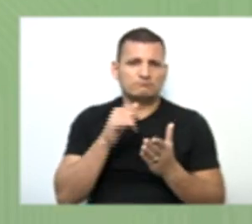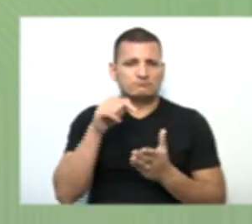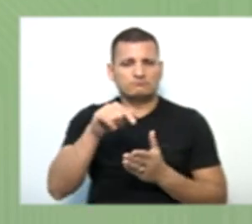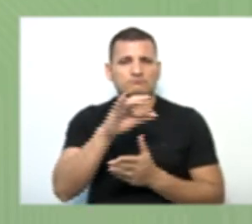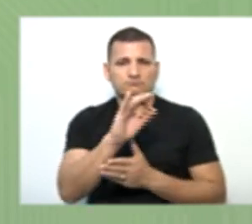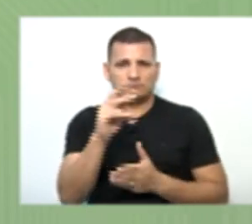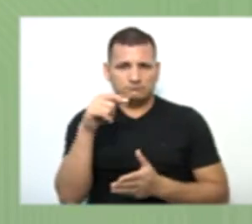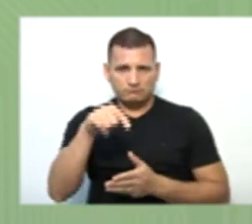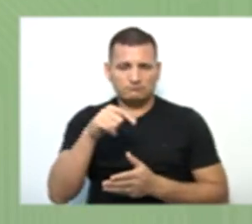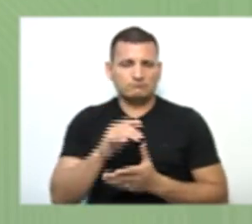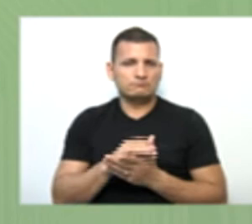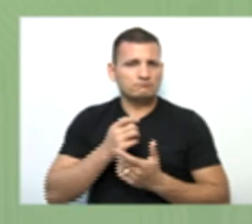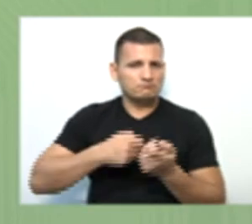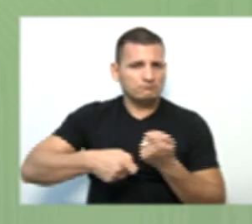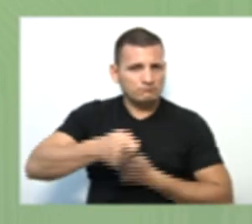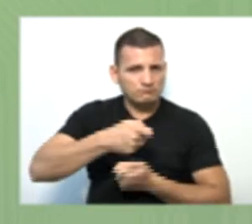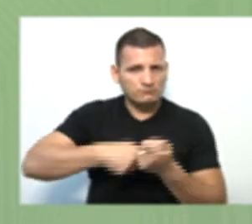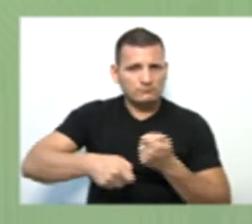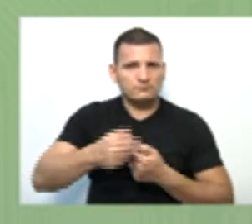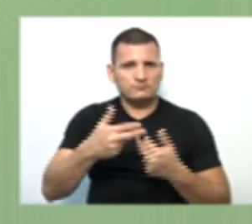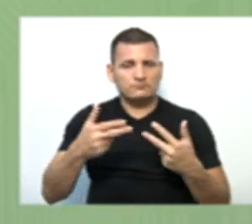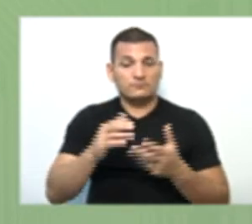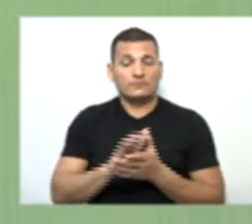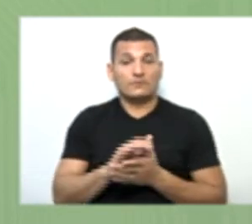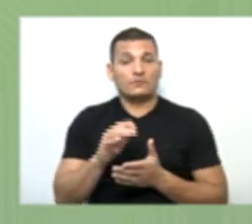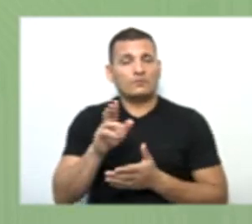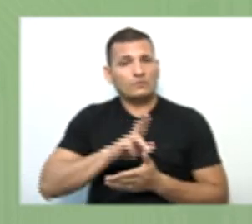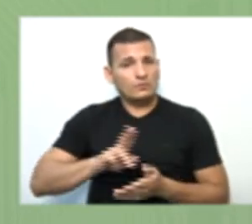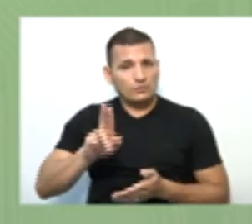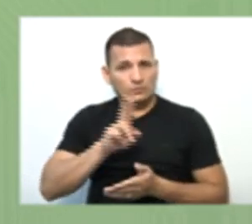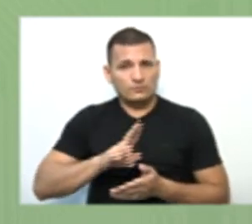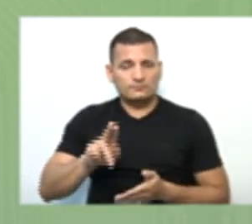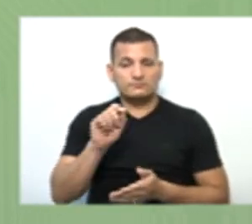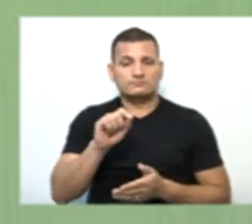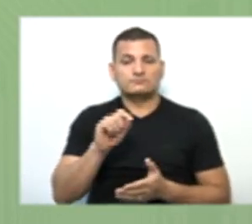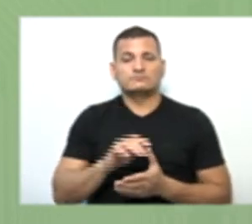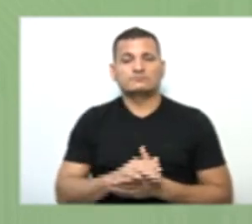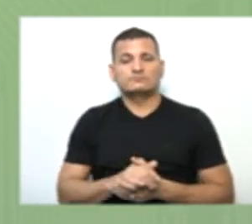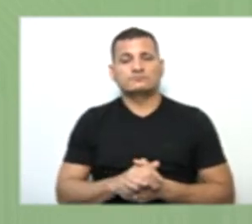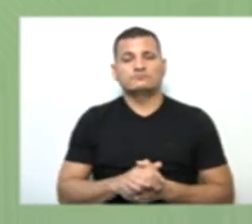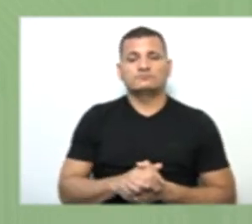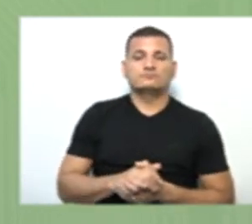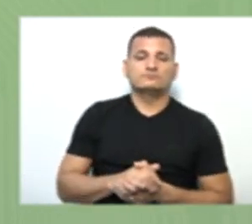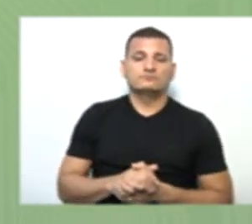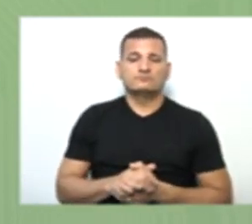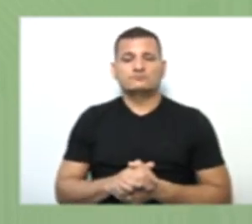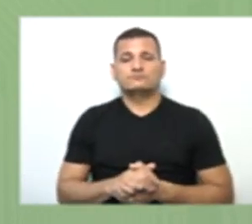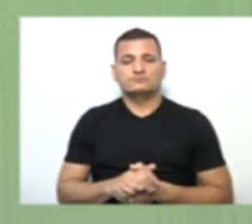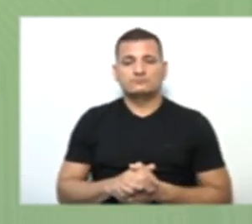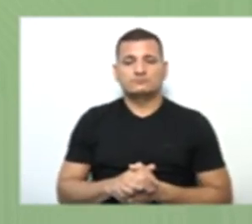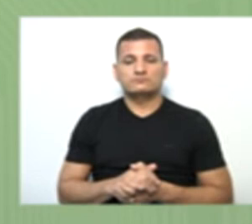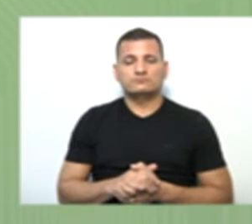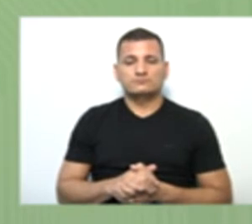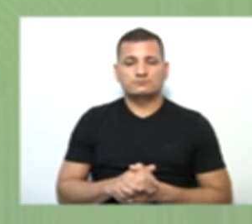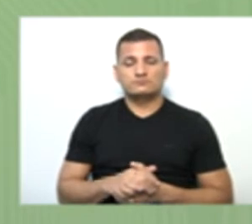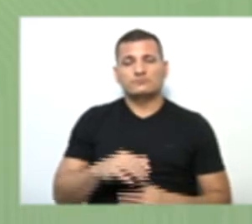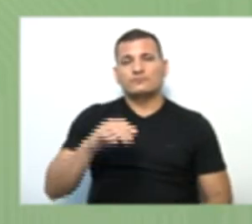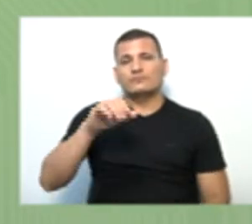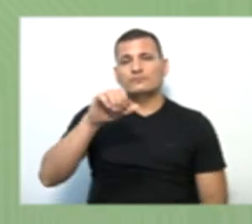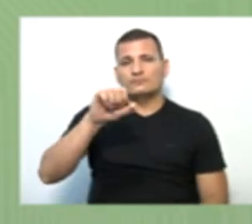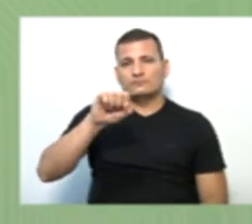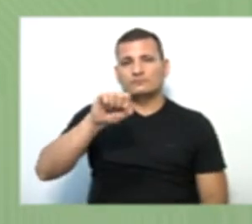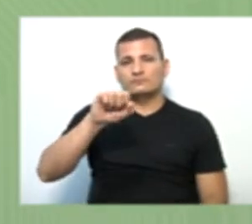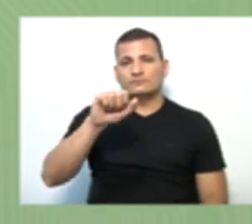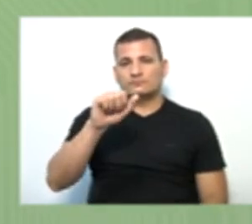nós vamos utilizar o saldo que estiver lá no